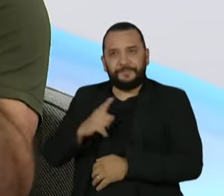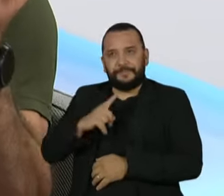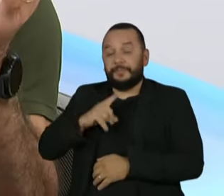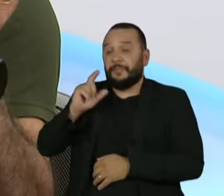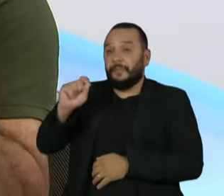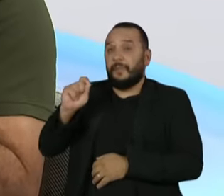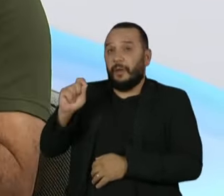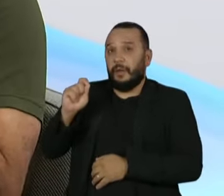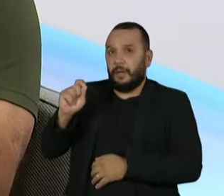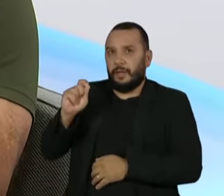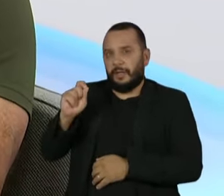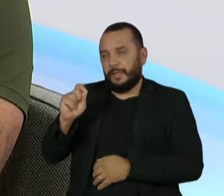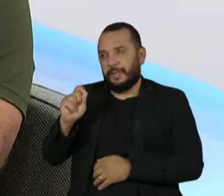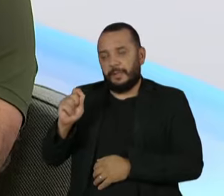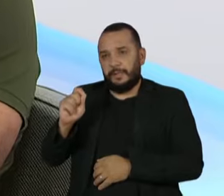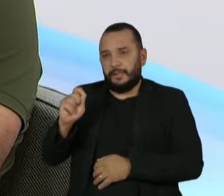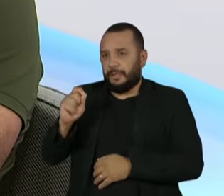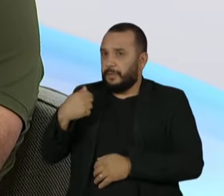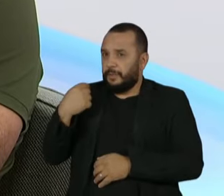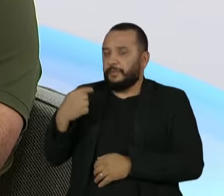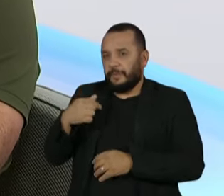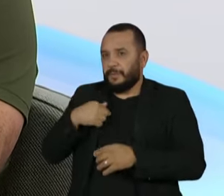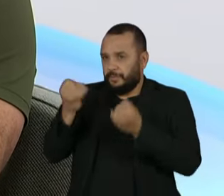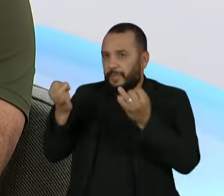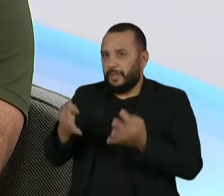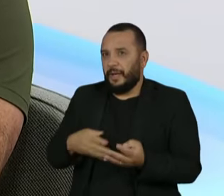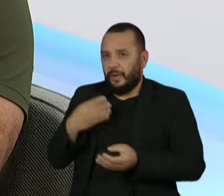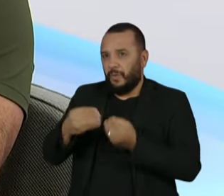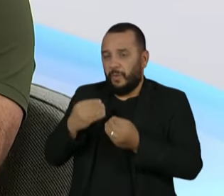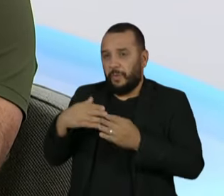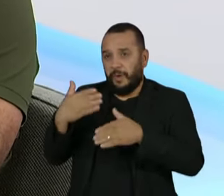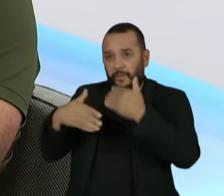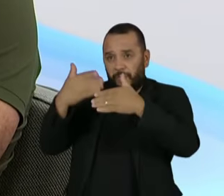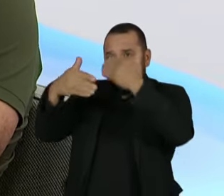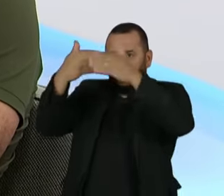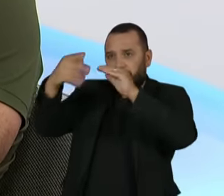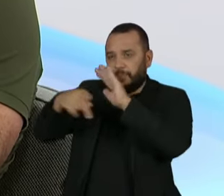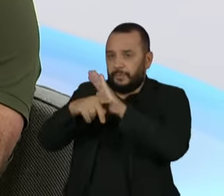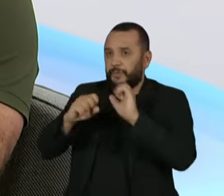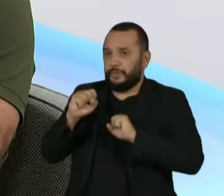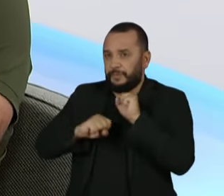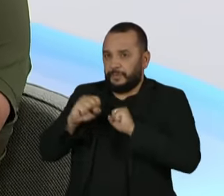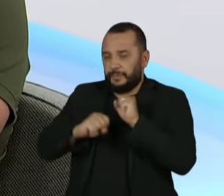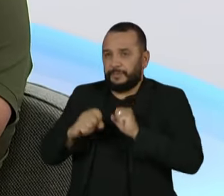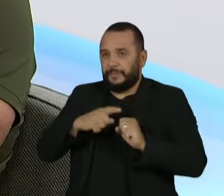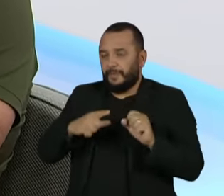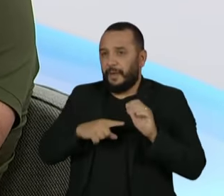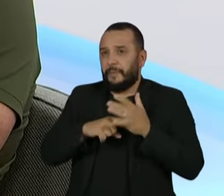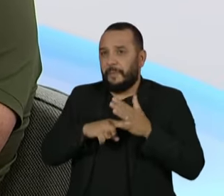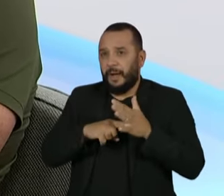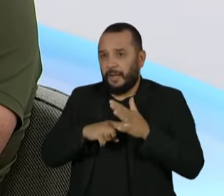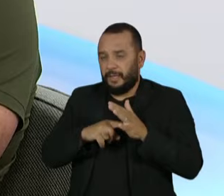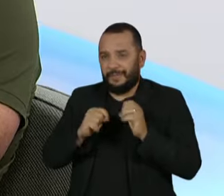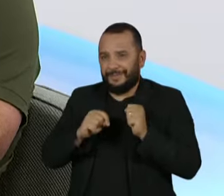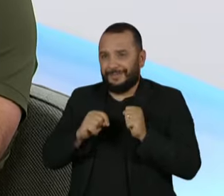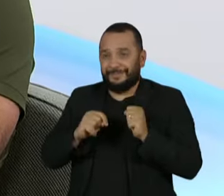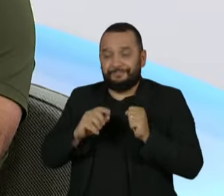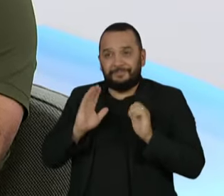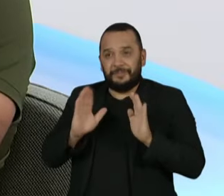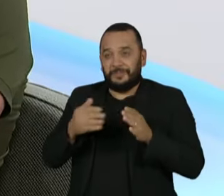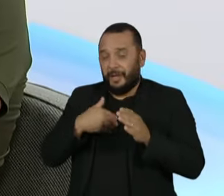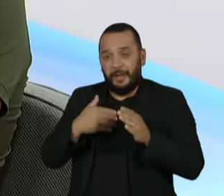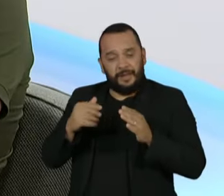se a gente fizer uma imitação aqui para explicar da Revolução Industrial o a máquina que habilita essa revolução de informação